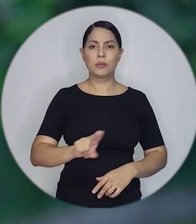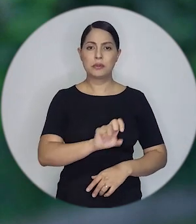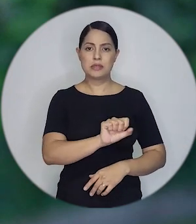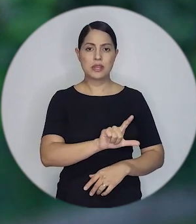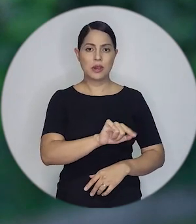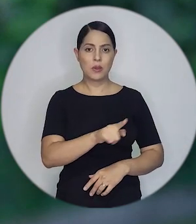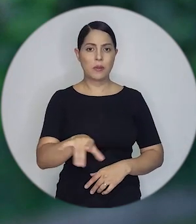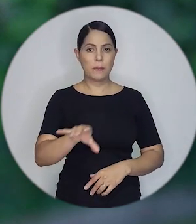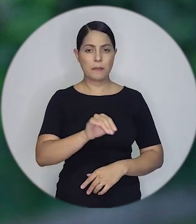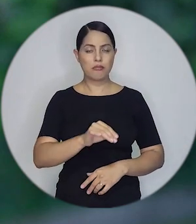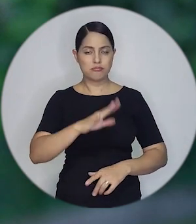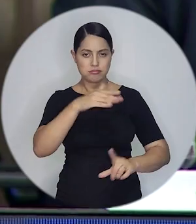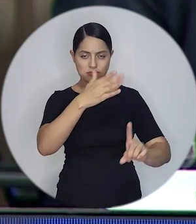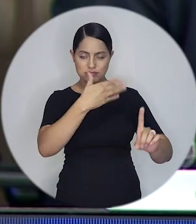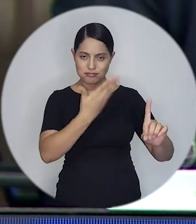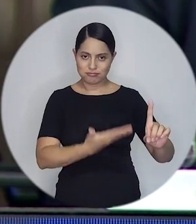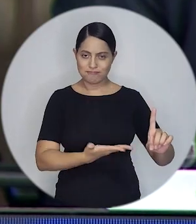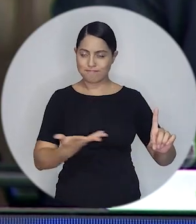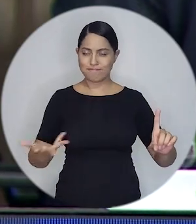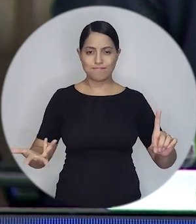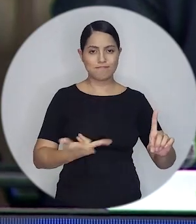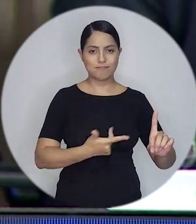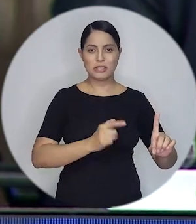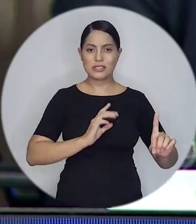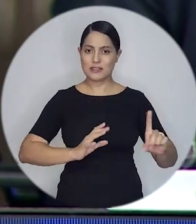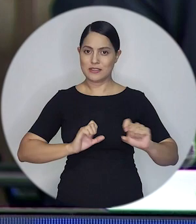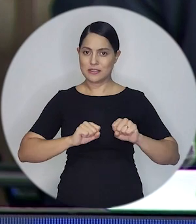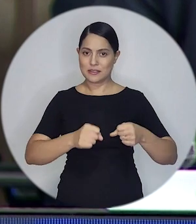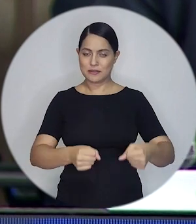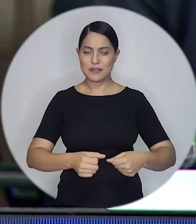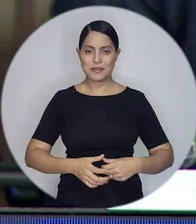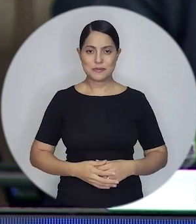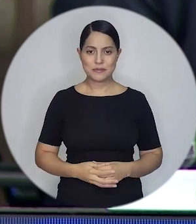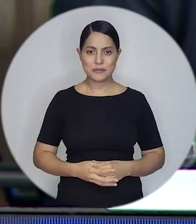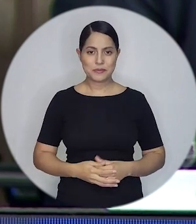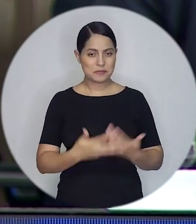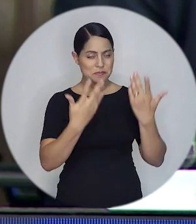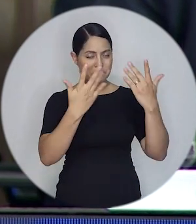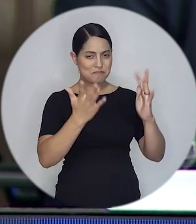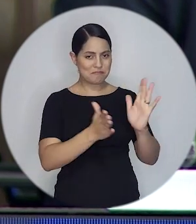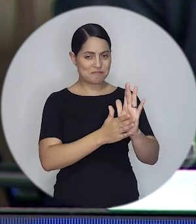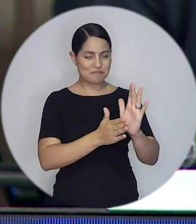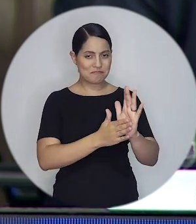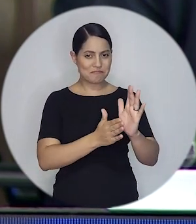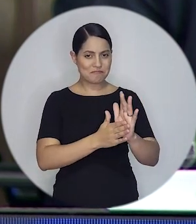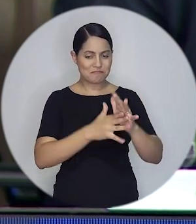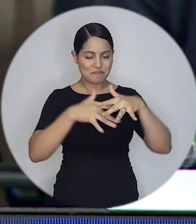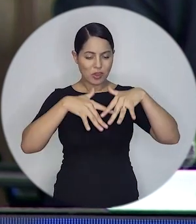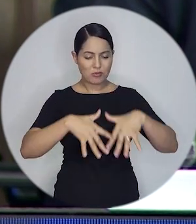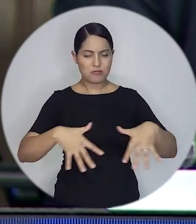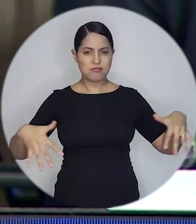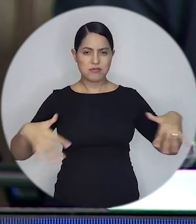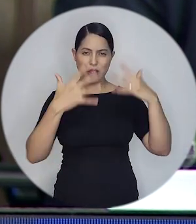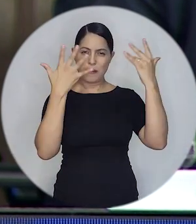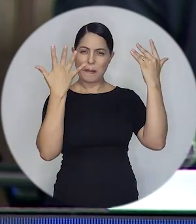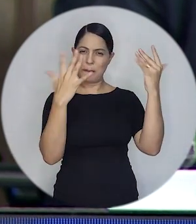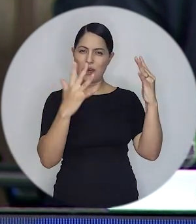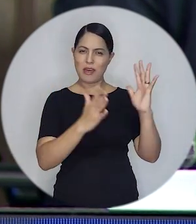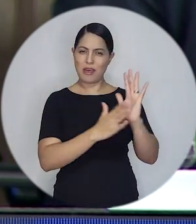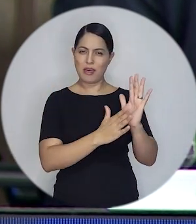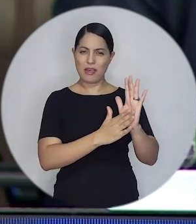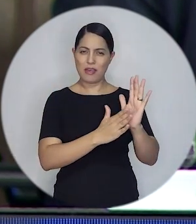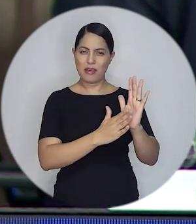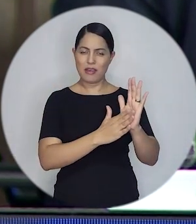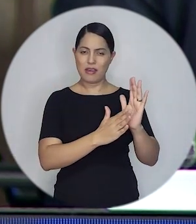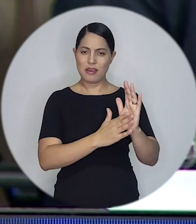na defesa da cidadania. No momento que Vossa Excelência é aplaudido de pé pelos legítimos e